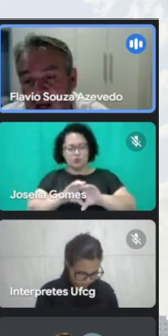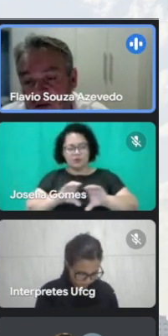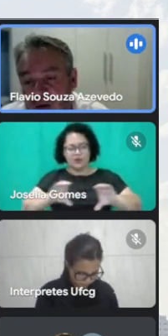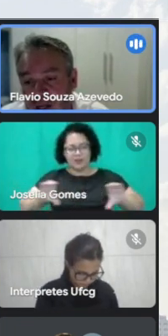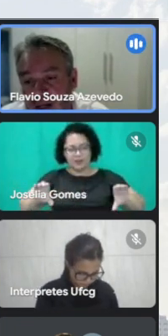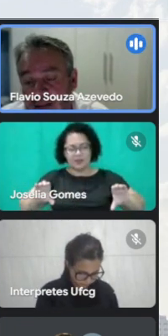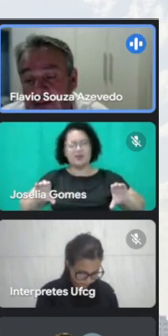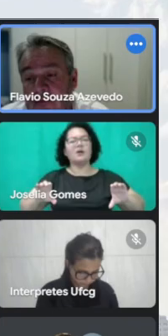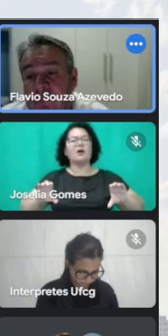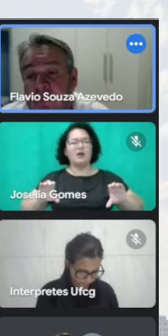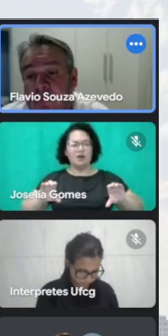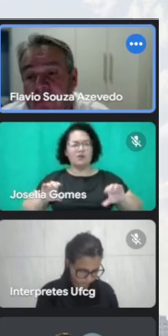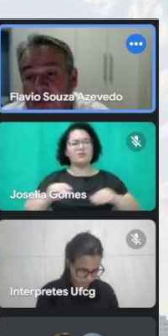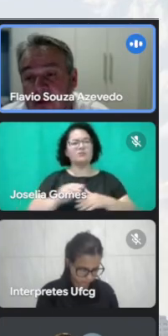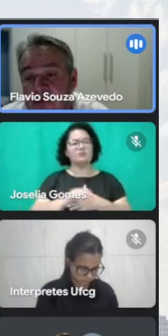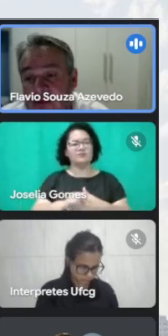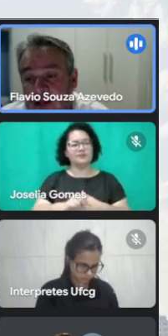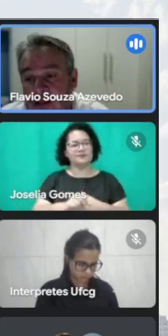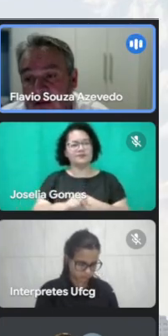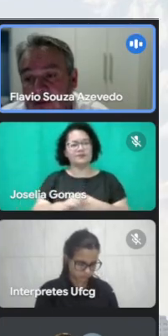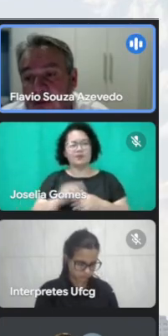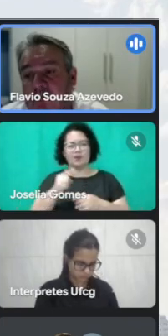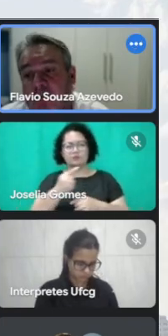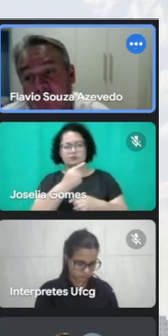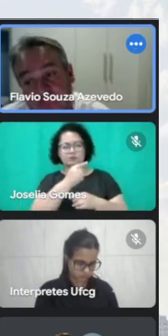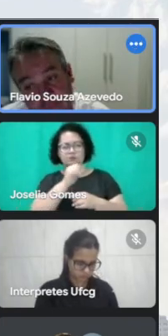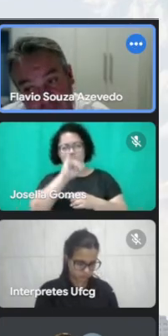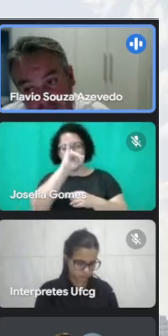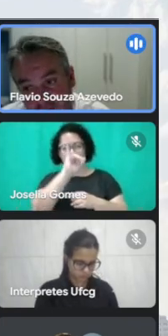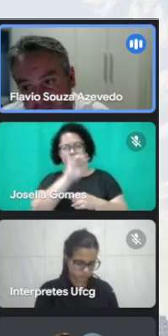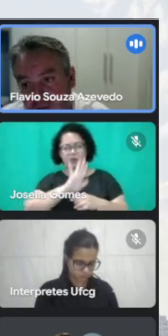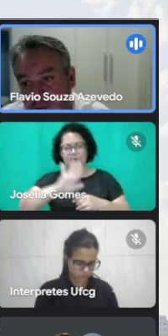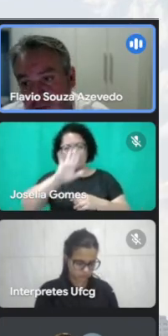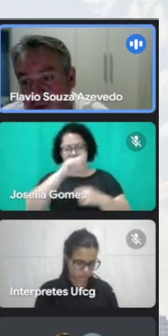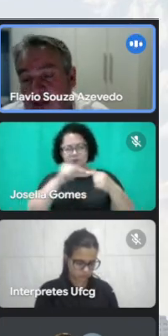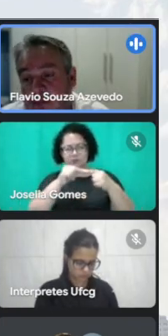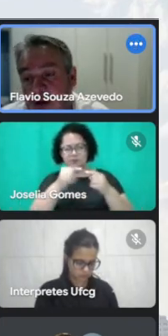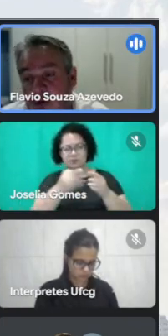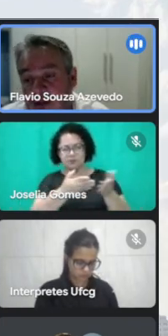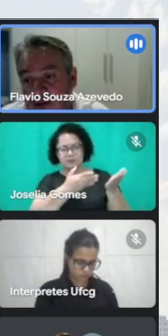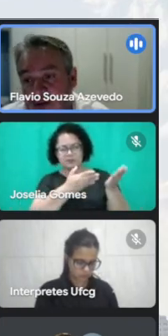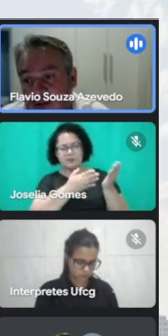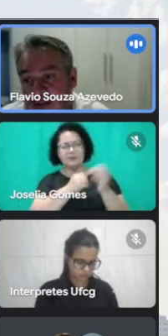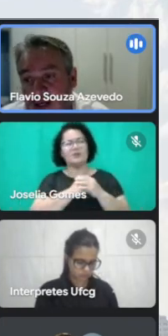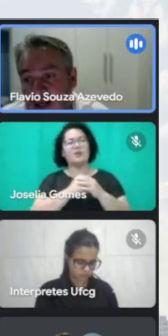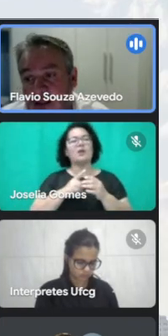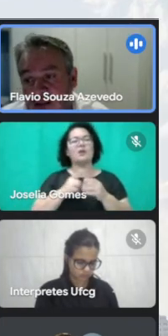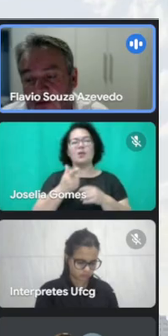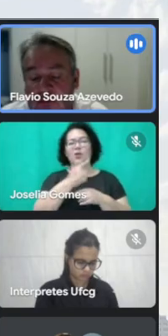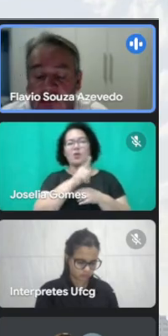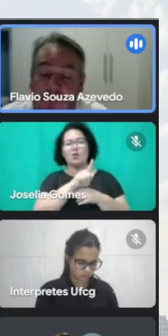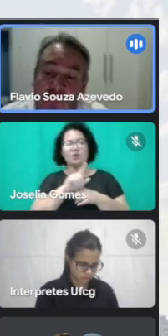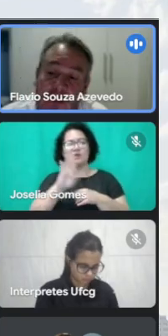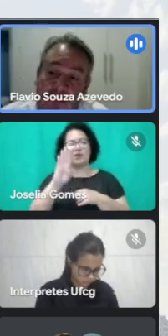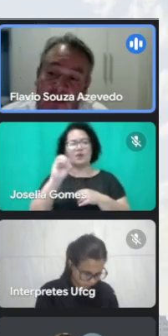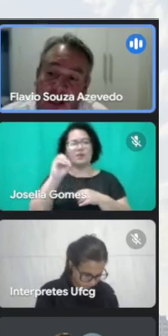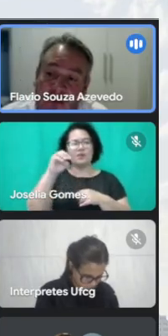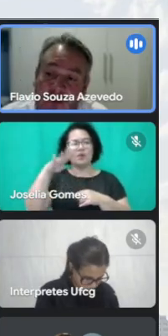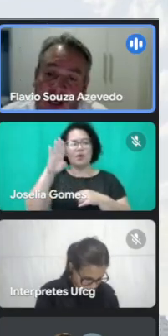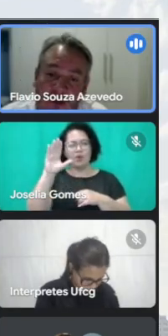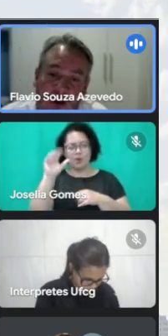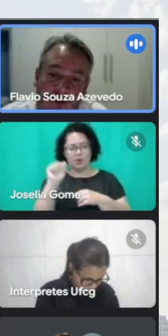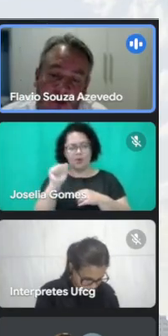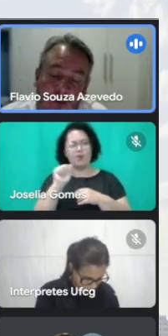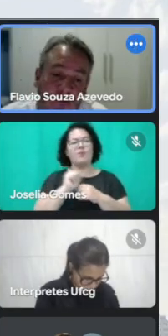incidência de raios solares, né, para finalizar o tratamento, vai ter outra bomba aqui para o reservatório de saída e de novo para o